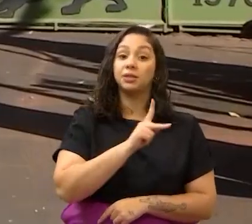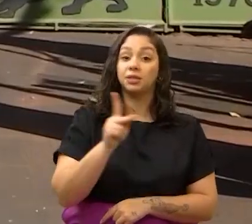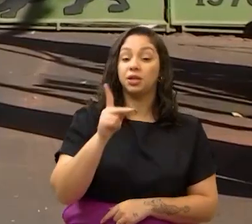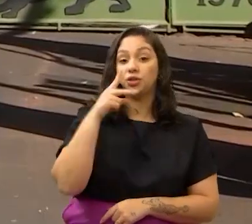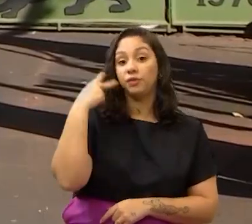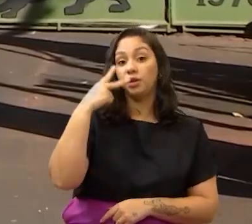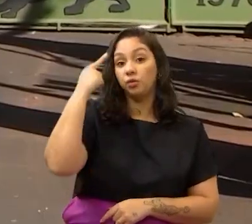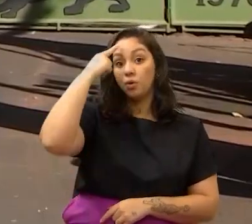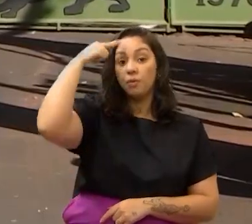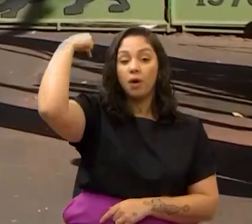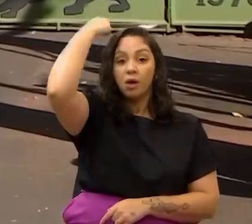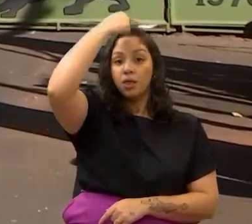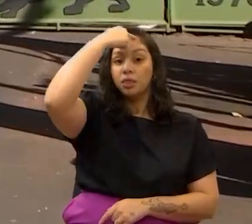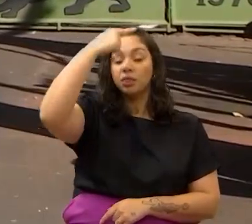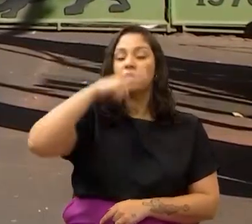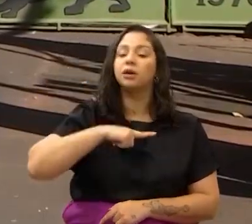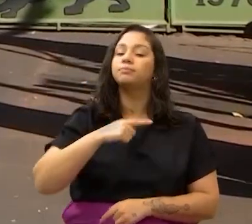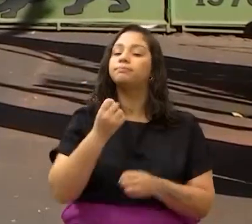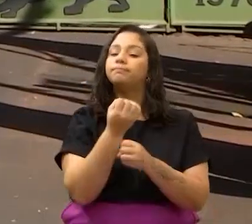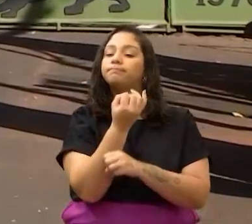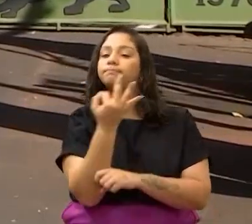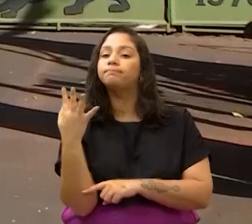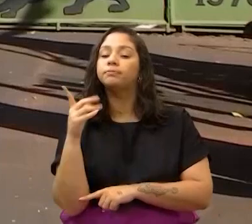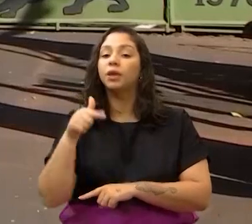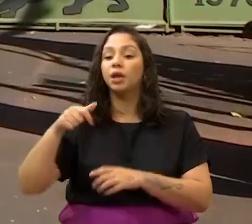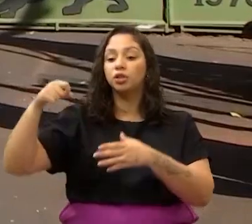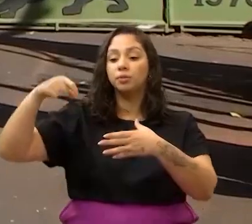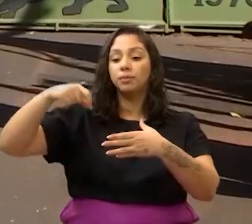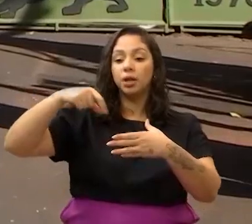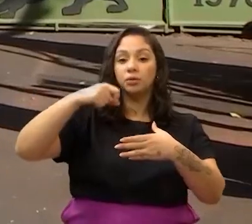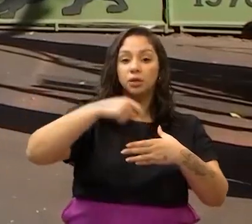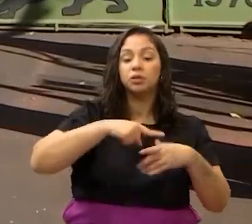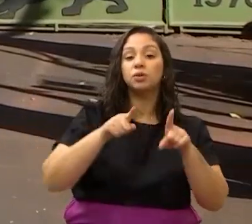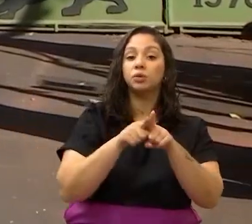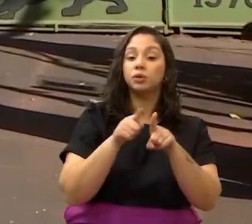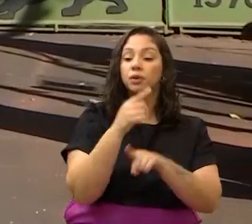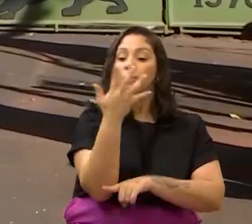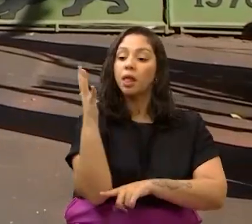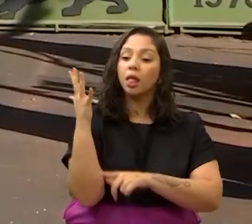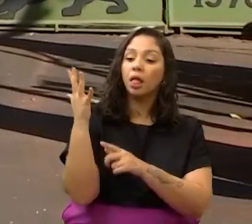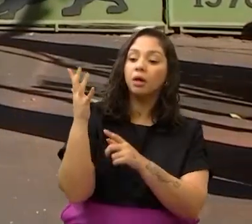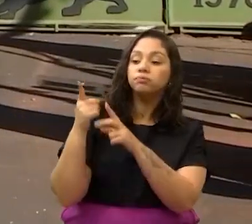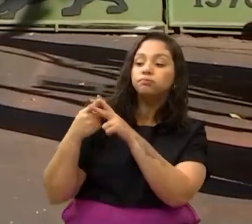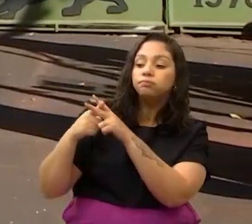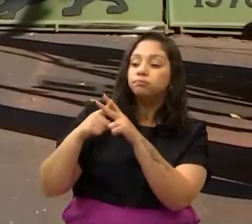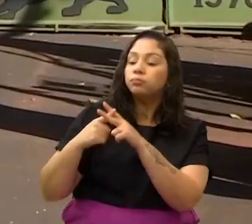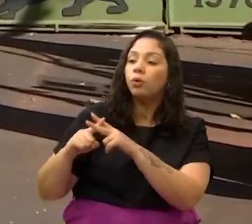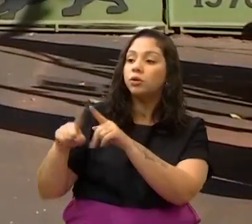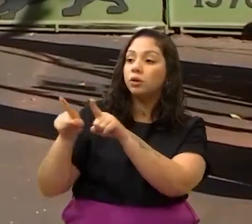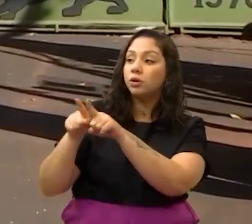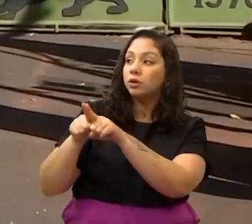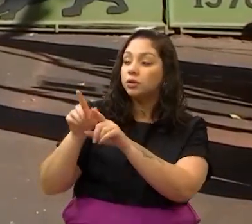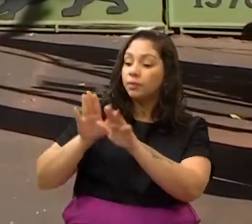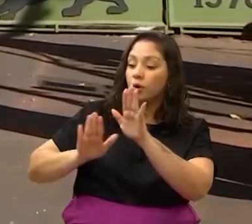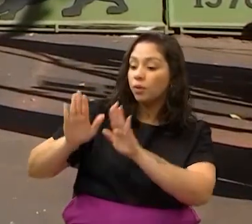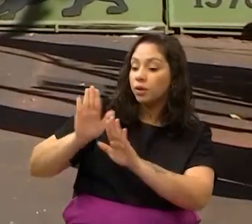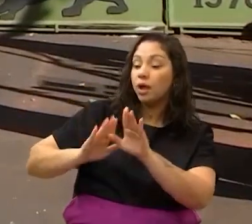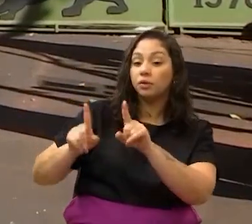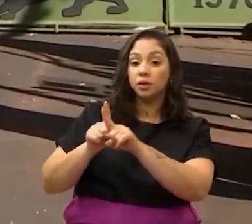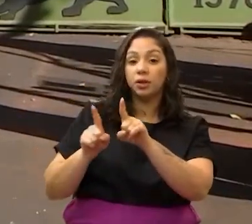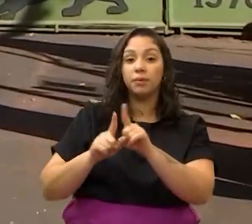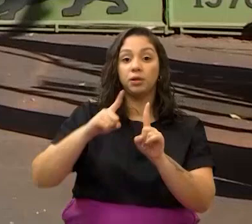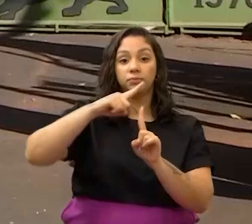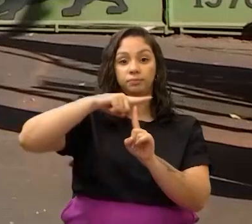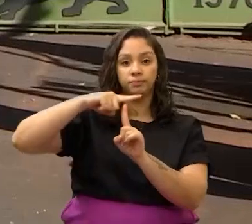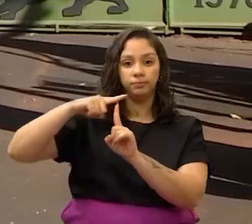pelo vereador Paulo Gaspar, fez um levantamento sobre procedimentos de plantio, manutenção, cuidado e também inventário